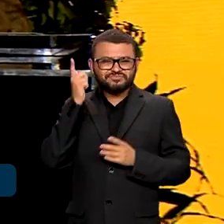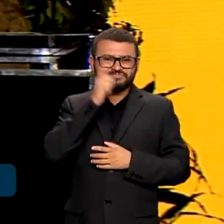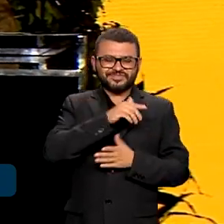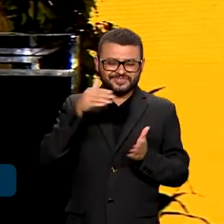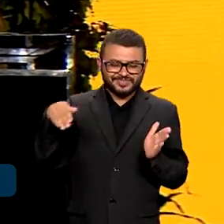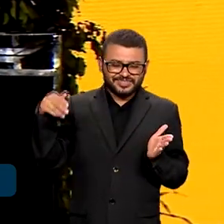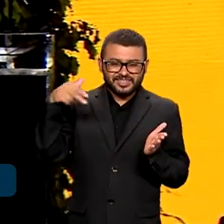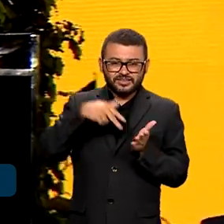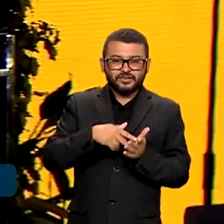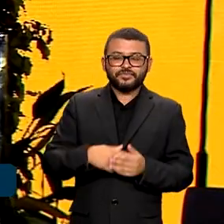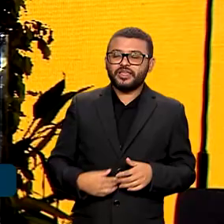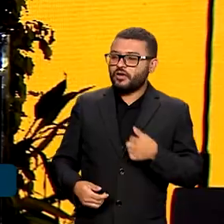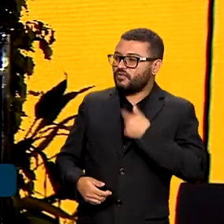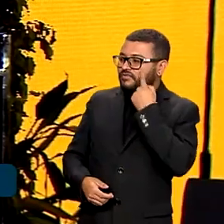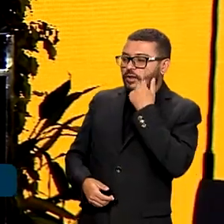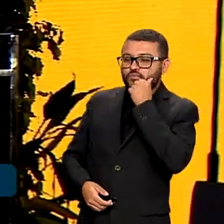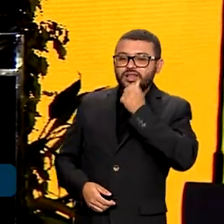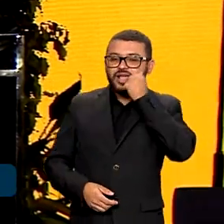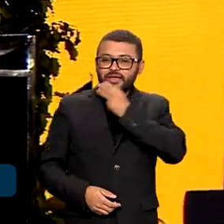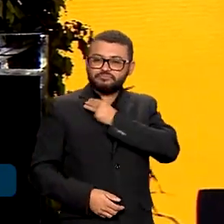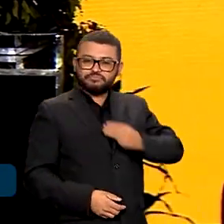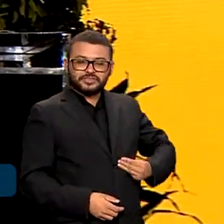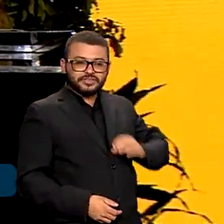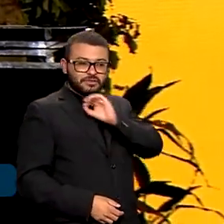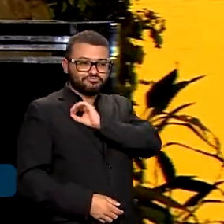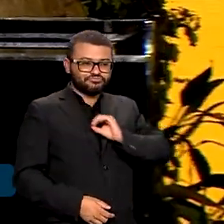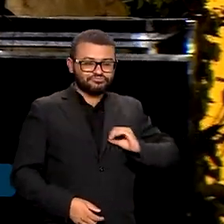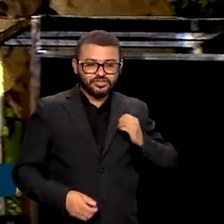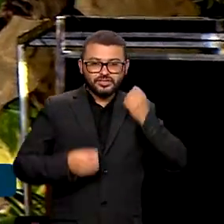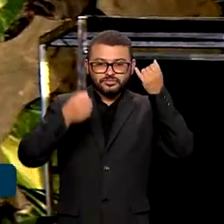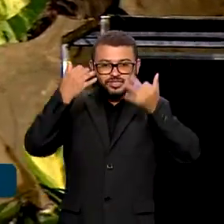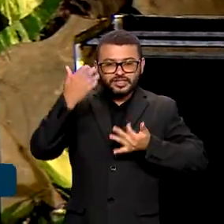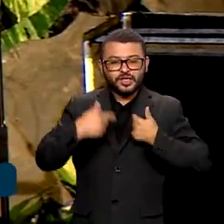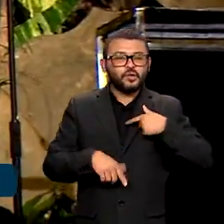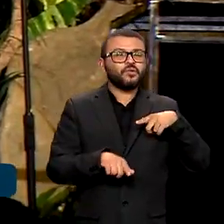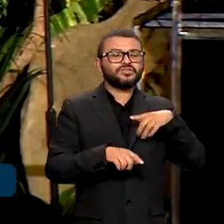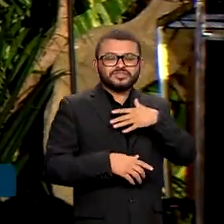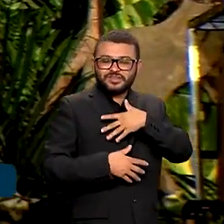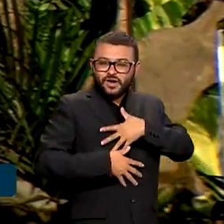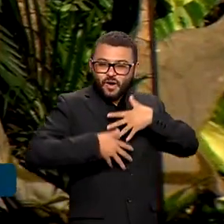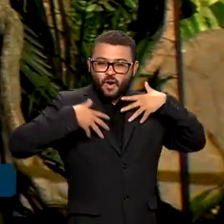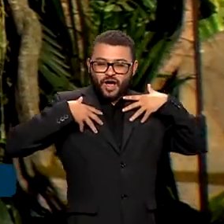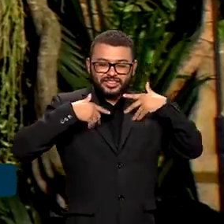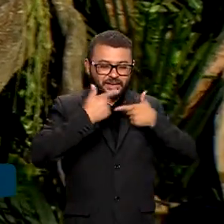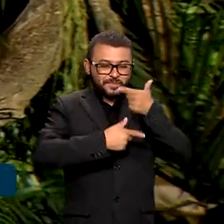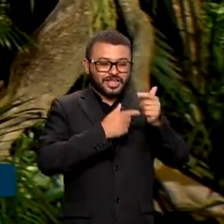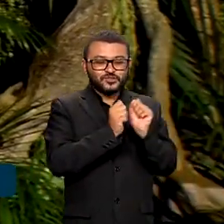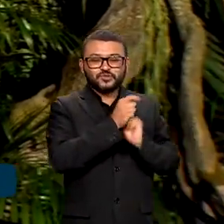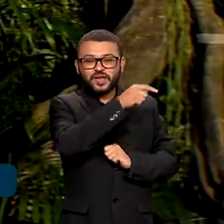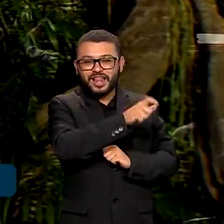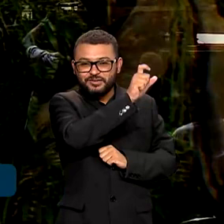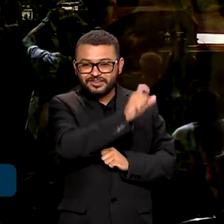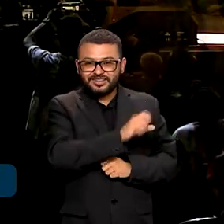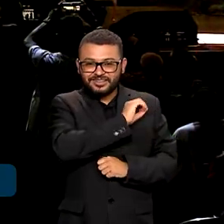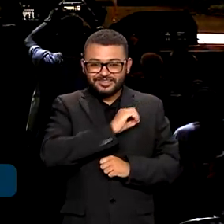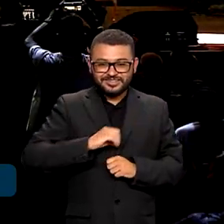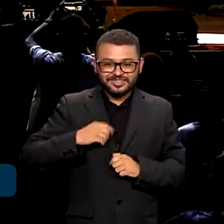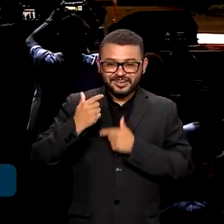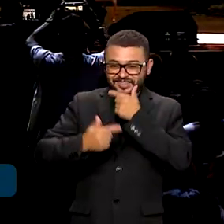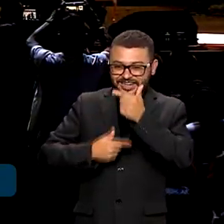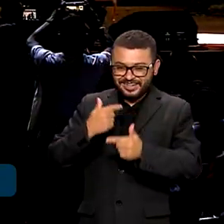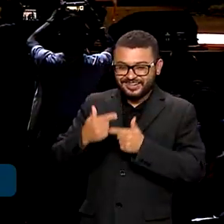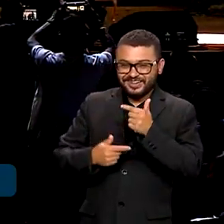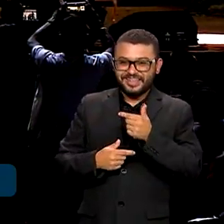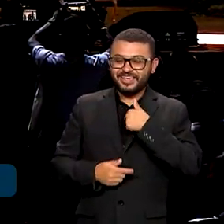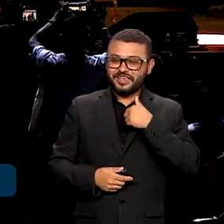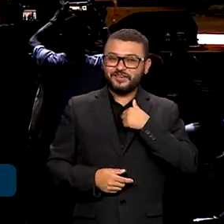eu estava vendo Marinda falando, e eu tive a honra de trabalhar com ela no primeiro governo do Lula. Eu fui